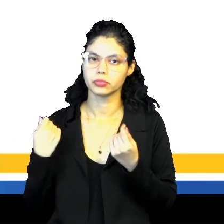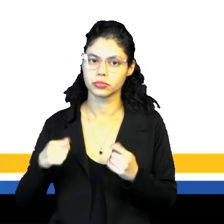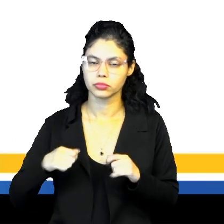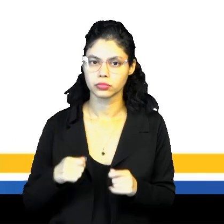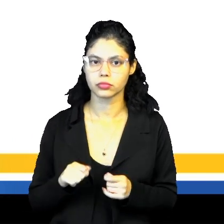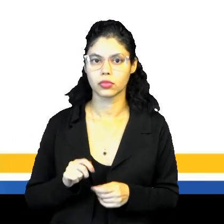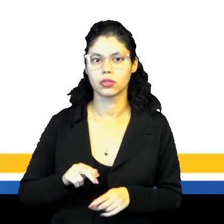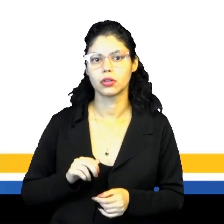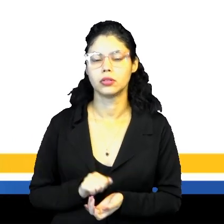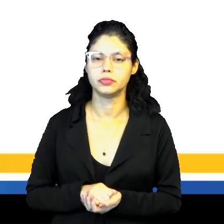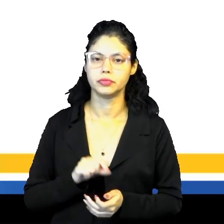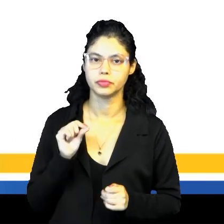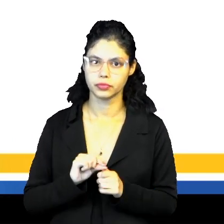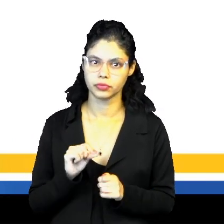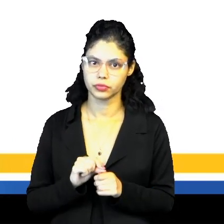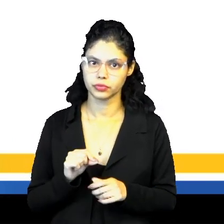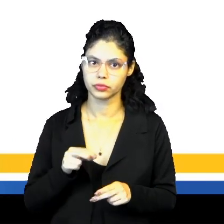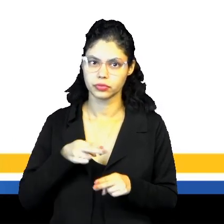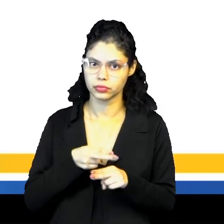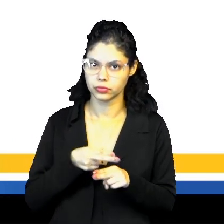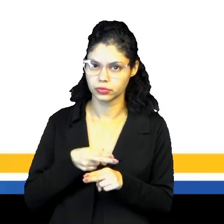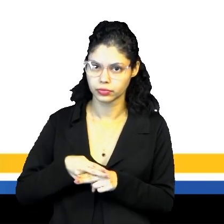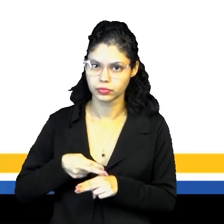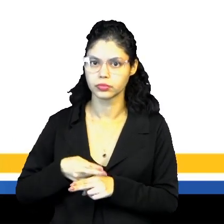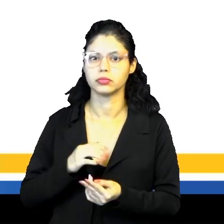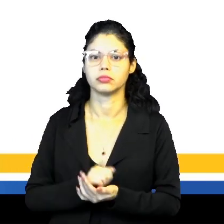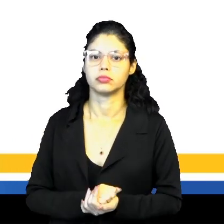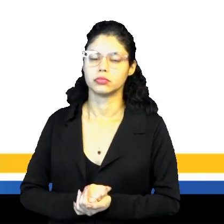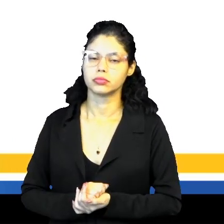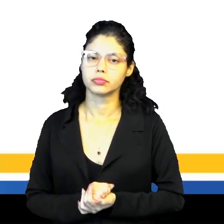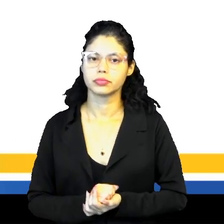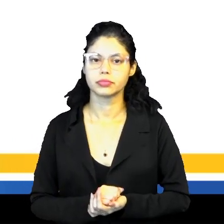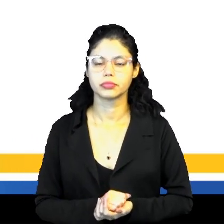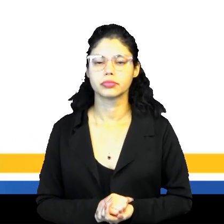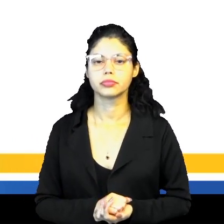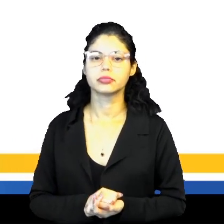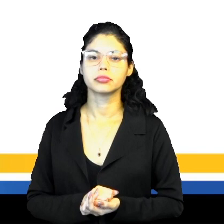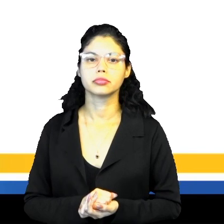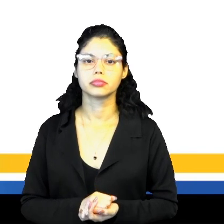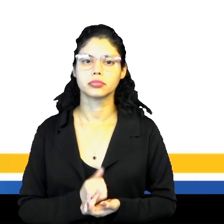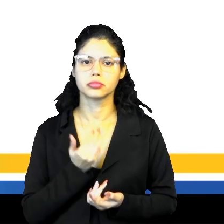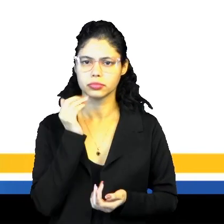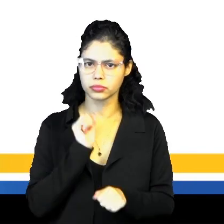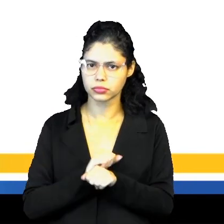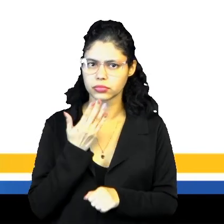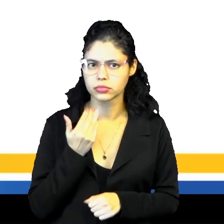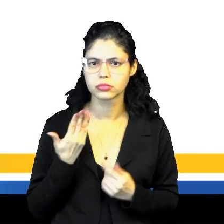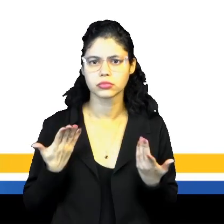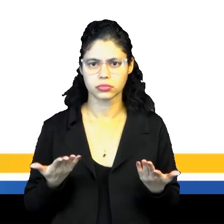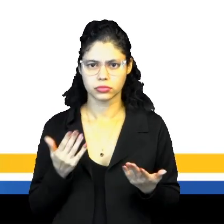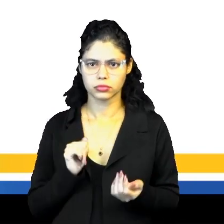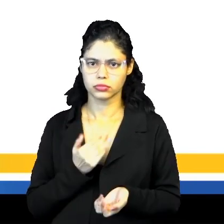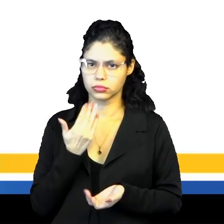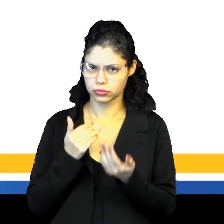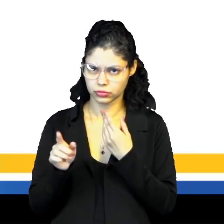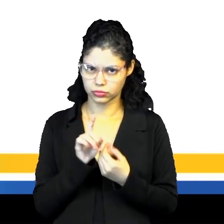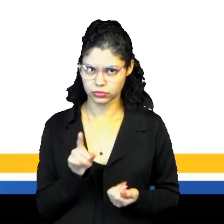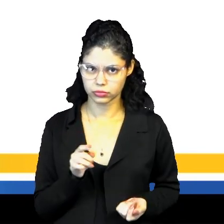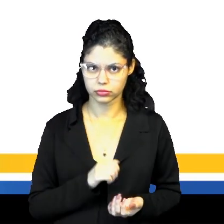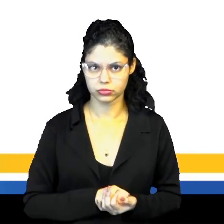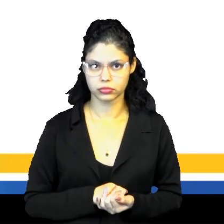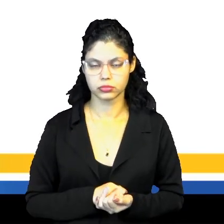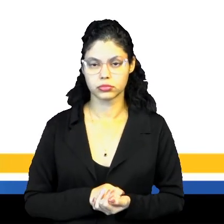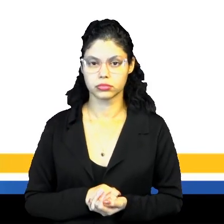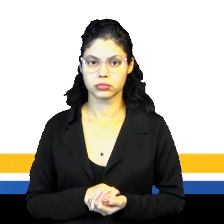Deverias operar-te, né? Ou seja, deveria fazer uma bariátrica ali, a pessoa está falando. Deixa de comer, não come mais não.